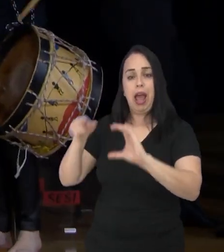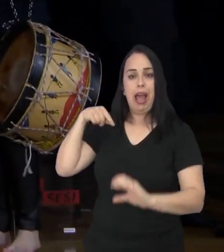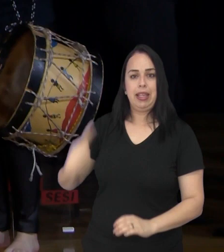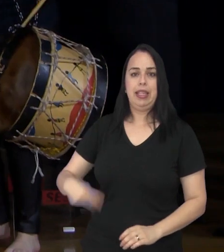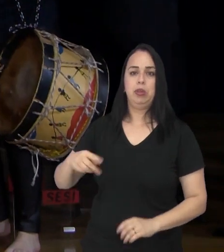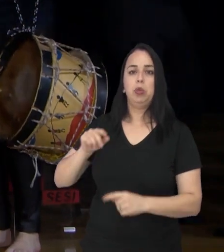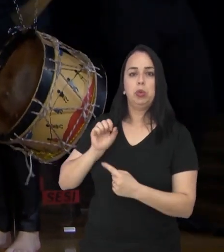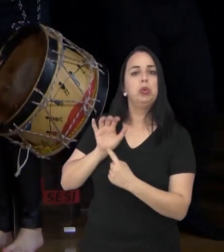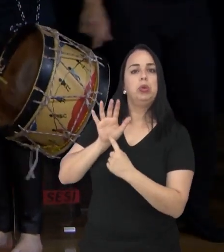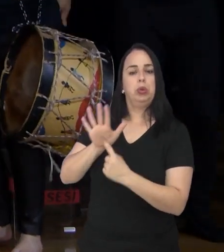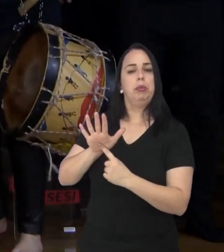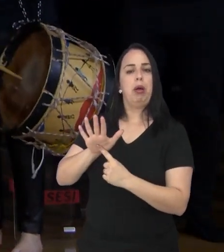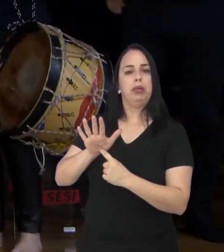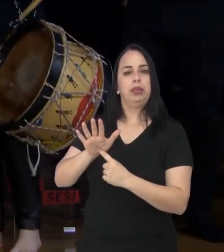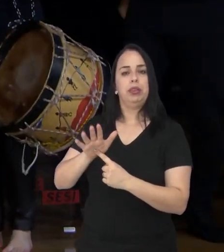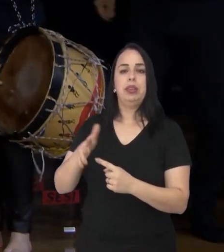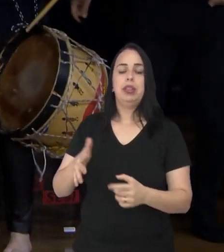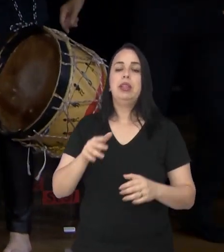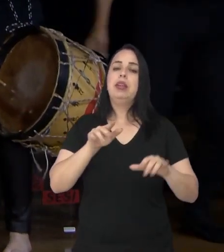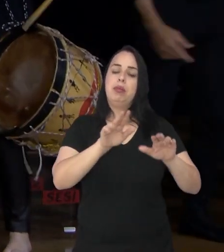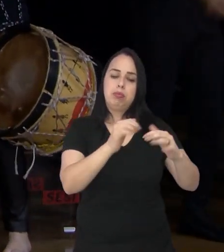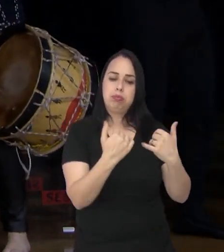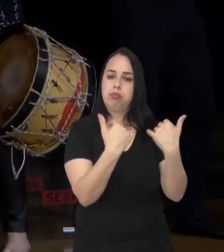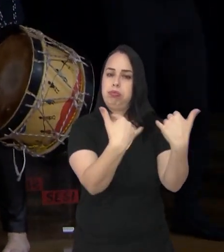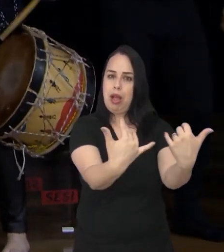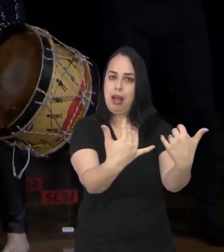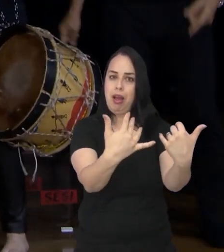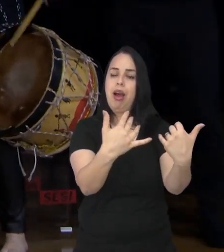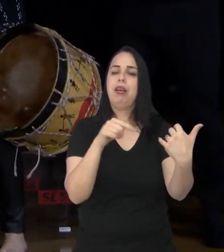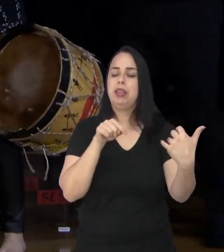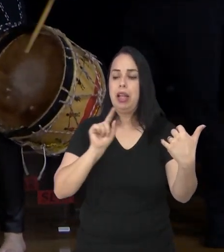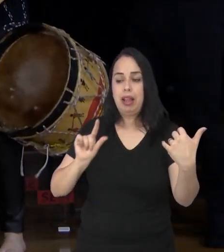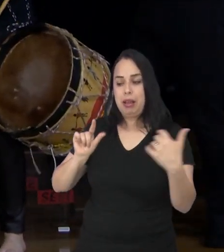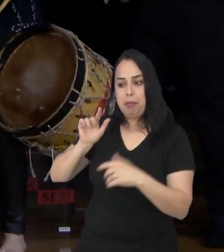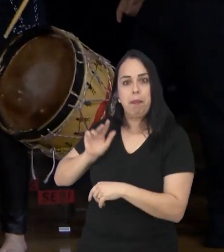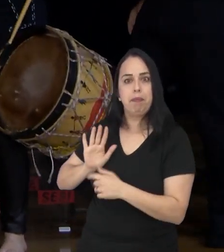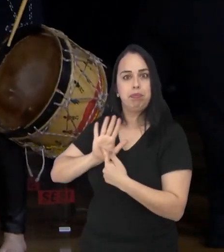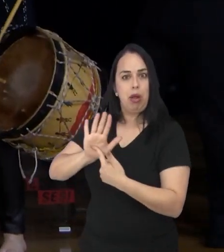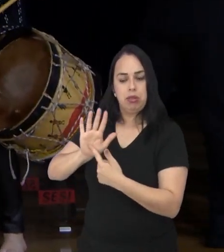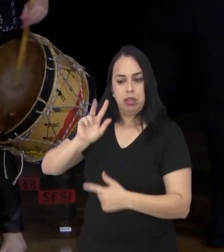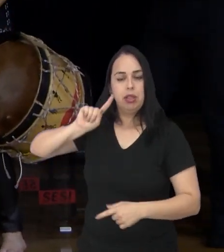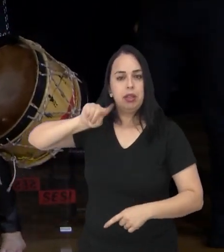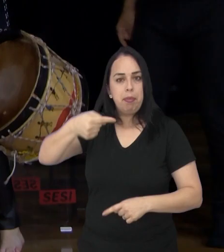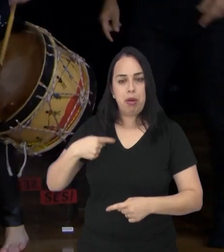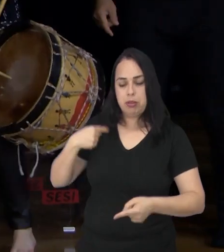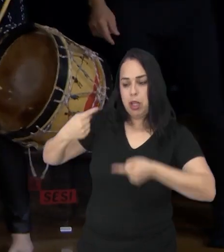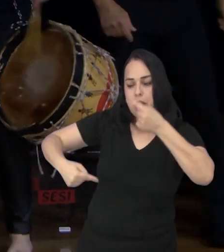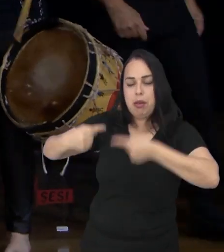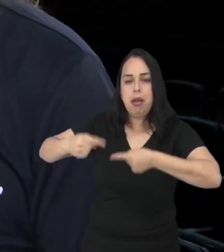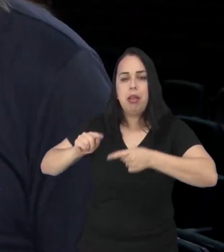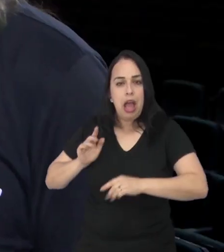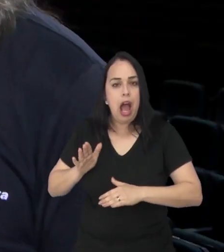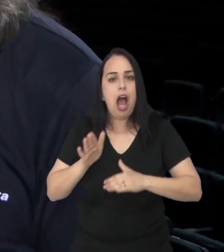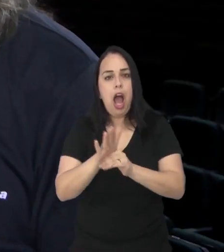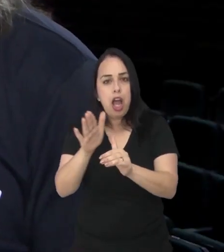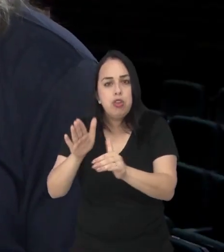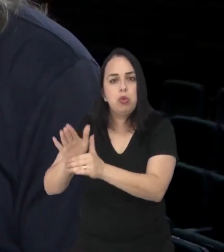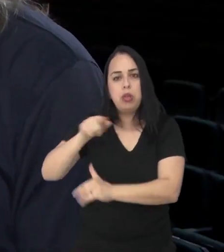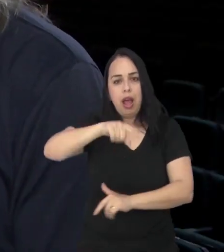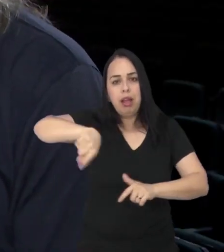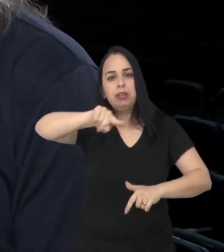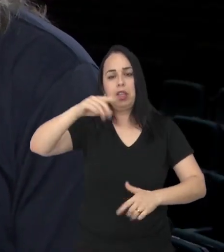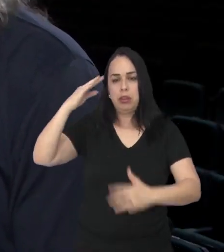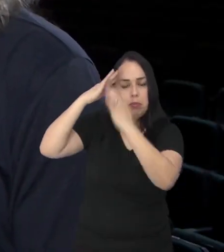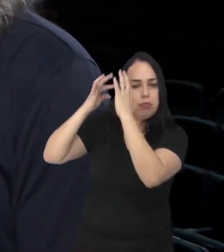aparecendo. E em diálogo com plateia, pós-espetáculos, com debate, quer dizer, a gente pode entender que o teatro colabora, né,